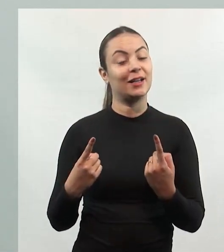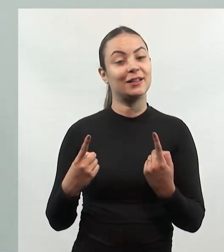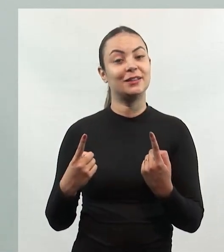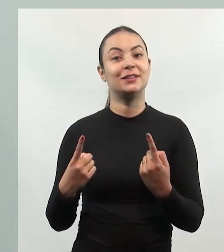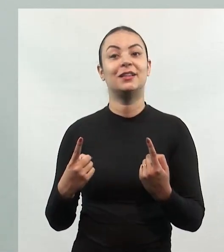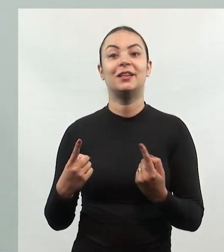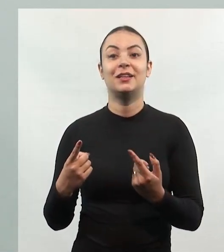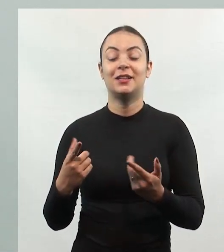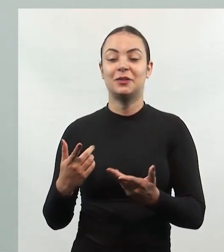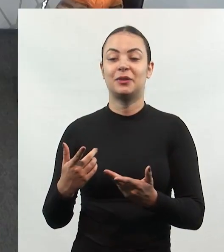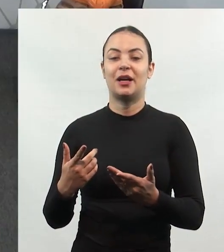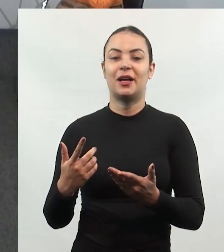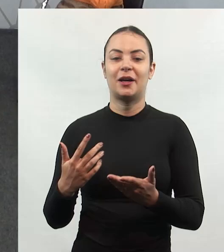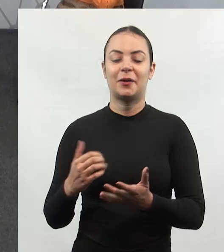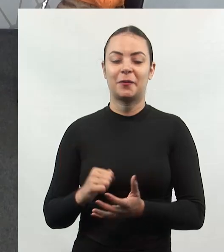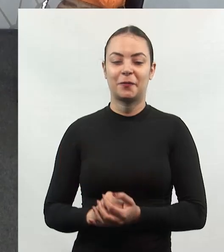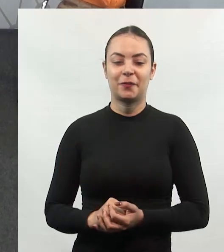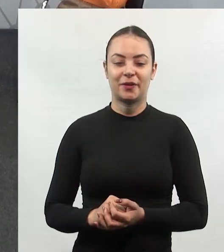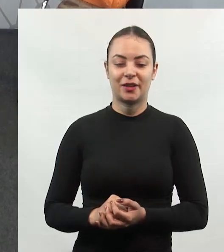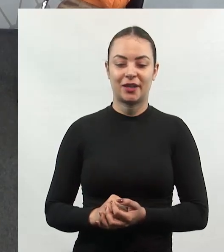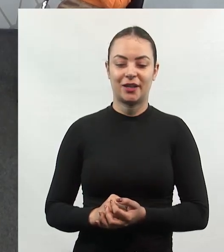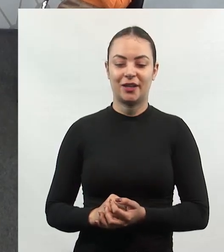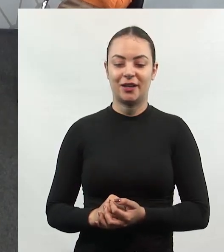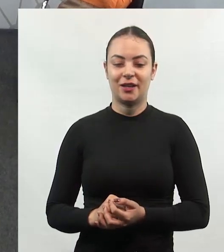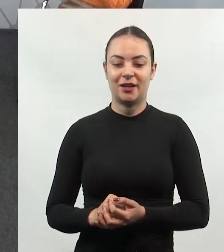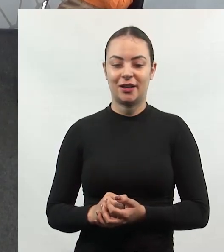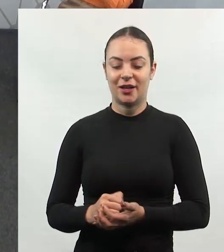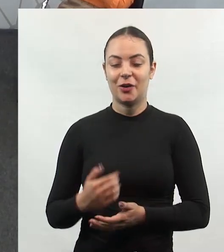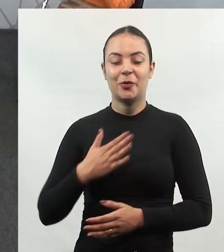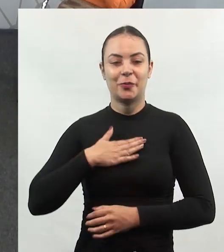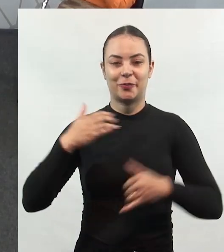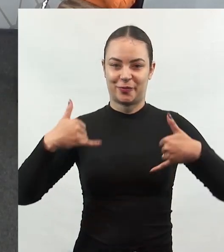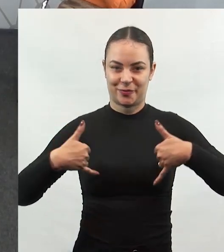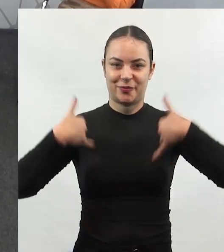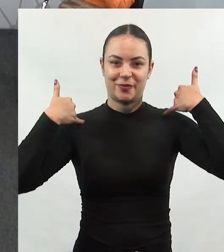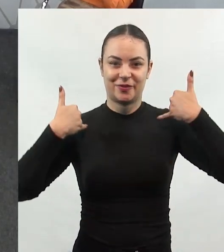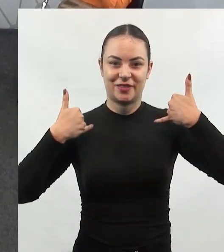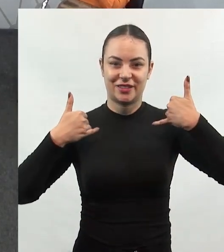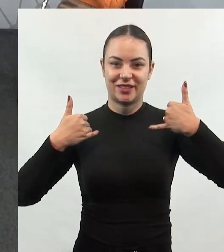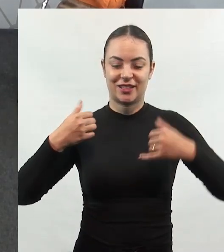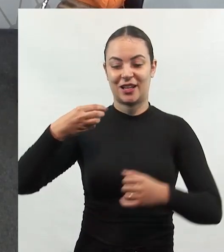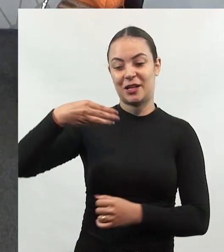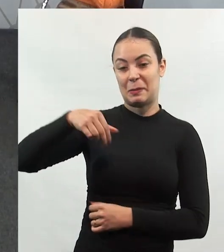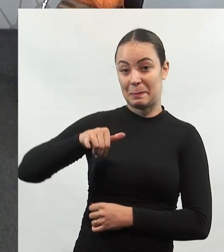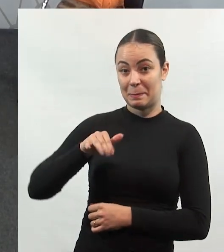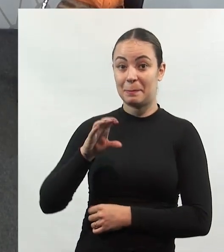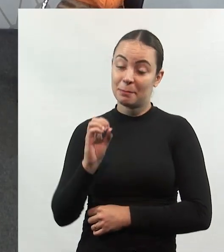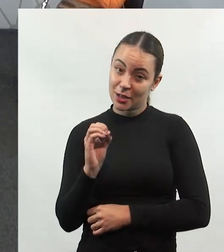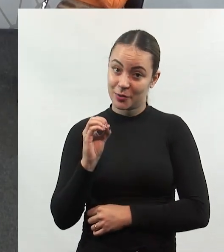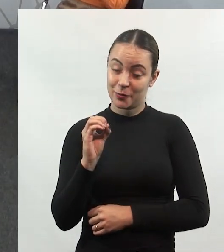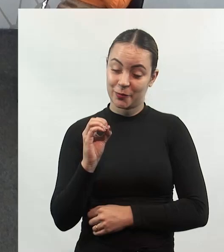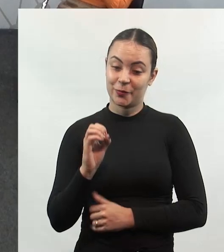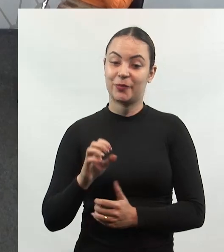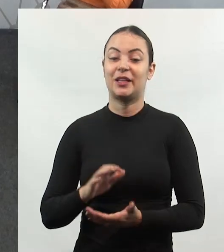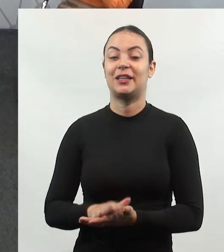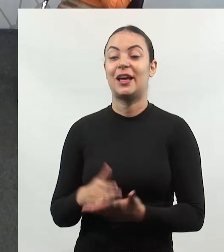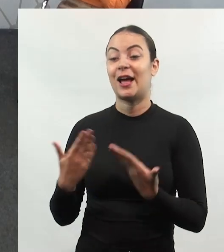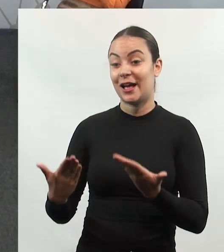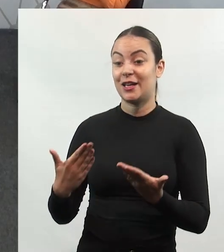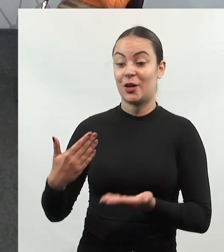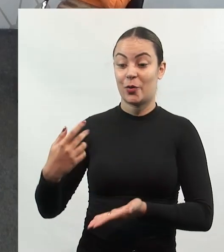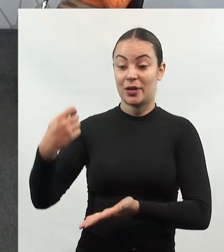R$287. Tinham dito que era 287, só que eu tomei posse 17 de maio, meu aniversário é em junho. Todo mundo sabe